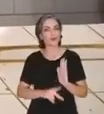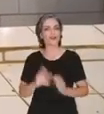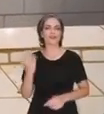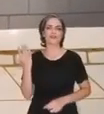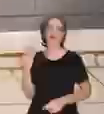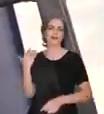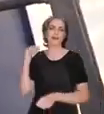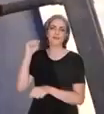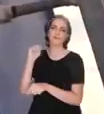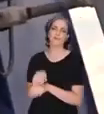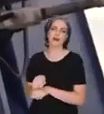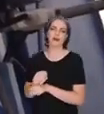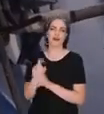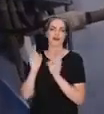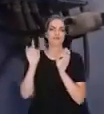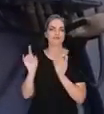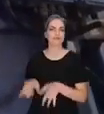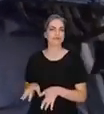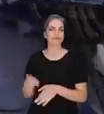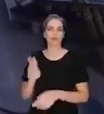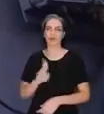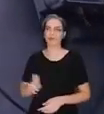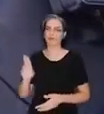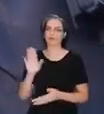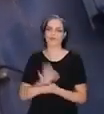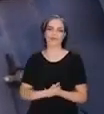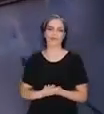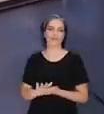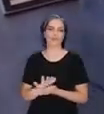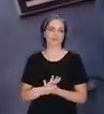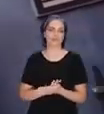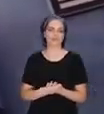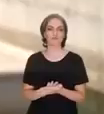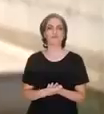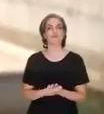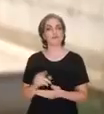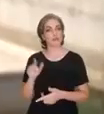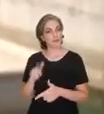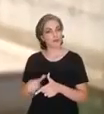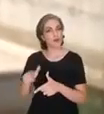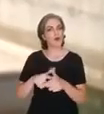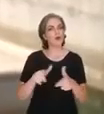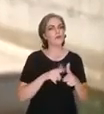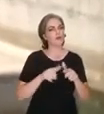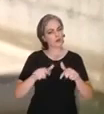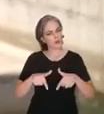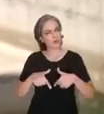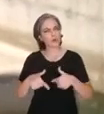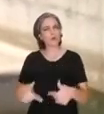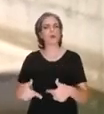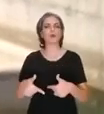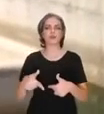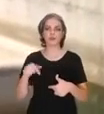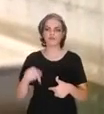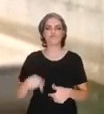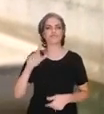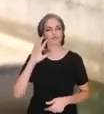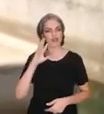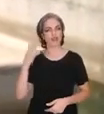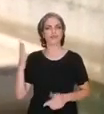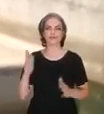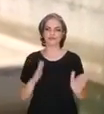Esse projeto parou no tempo e no espaço, sem funcionalidade, sem serventia. E esses problemas foram enfrentados